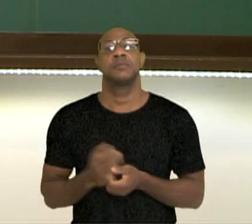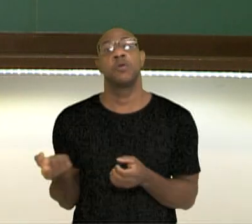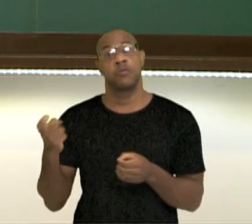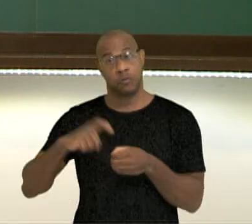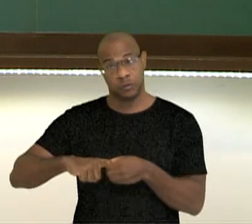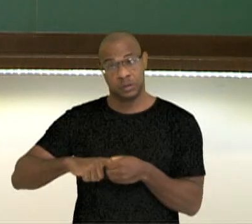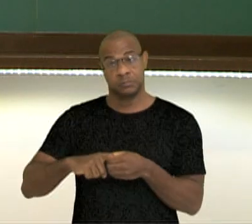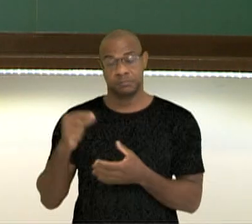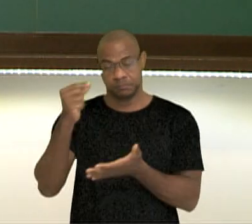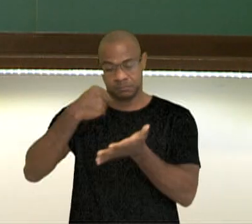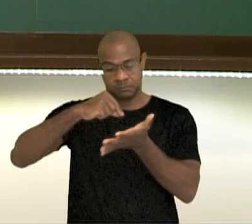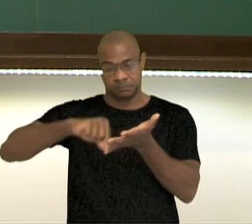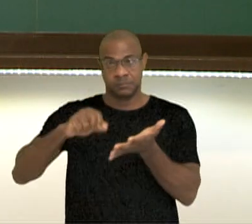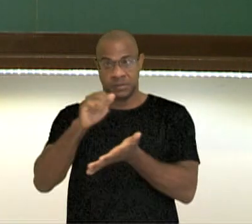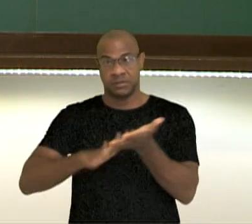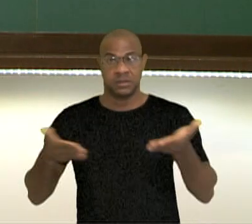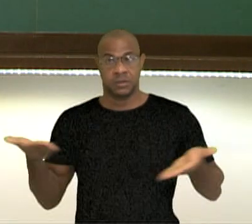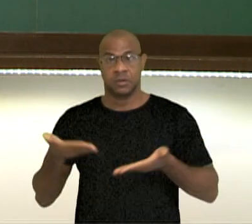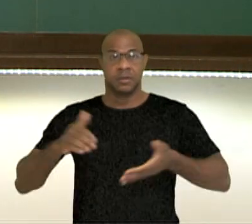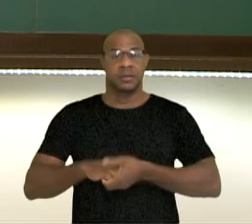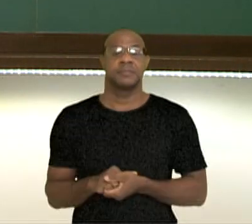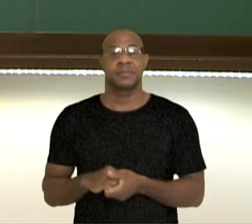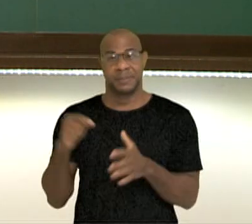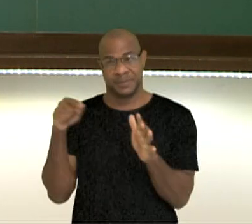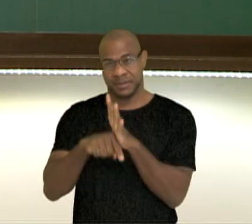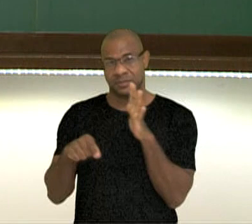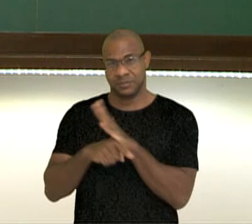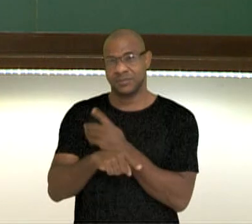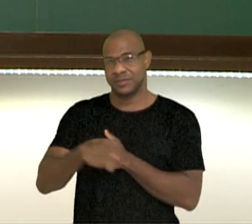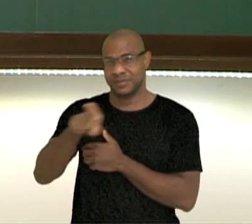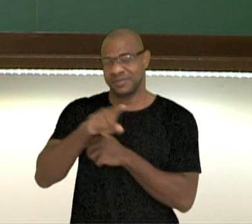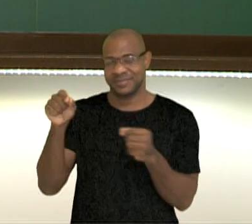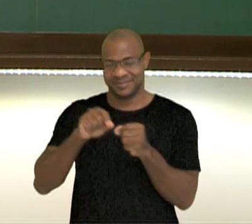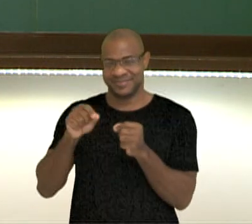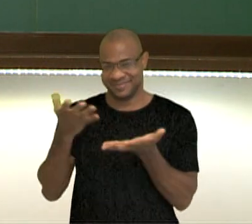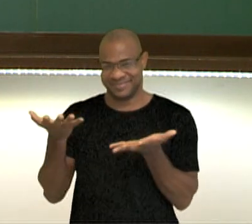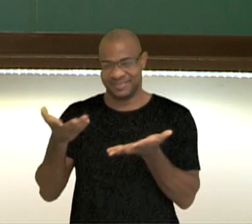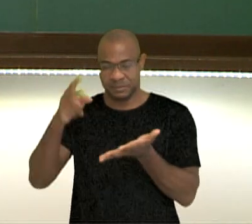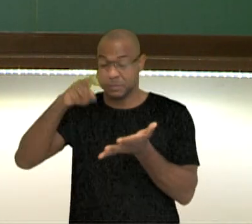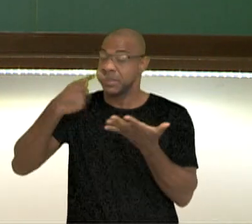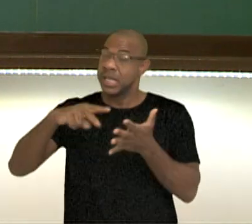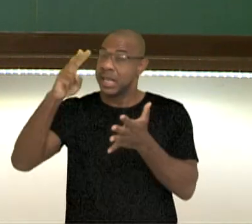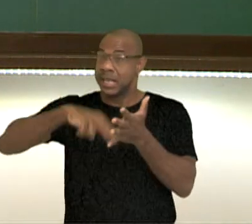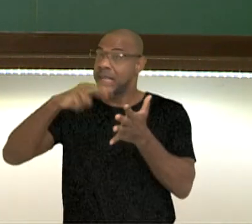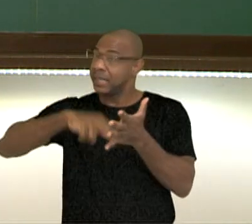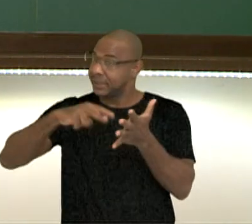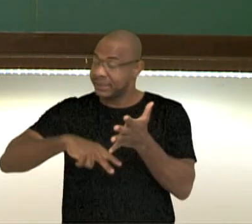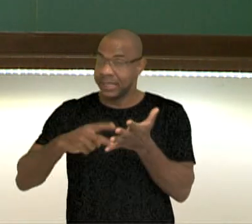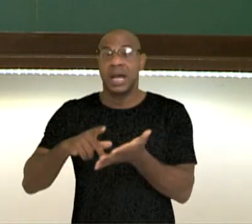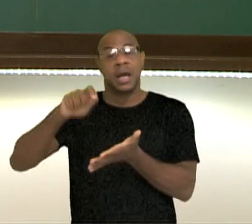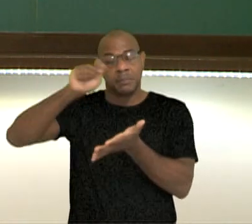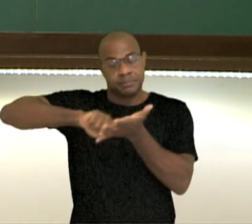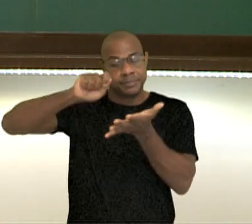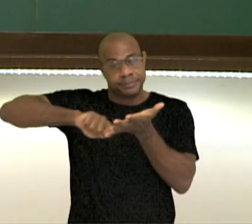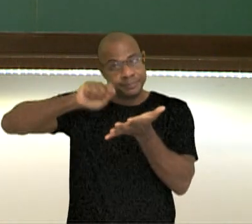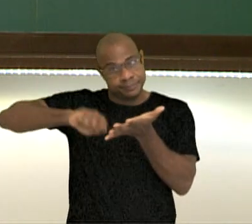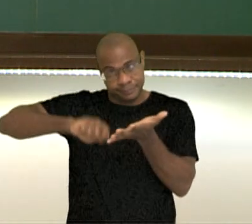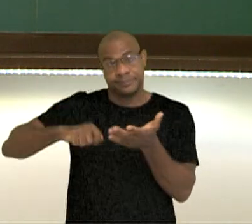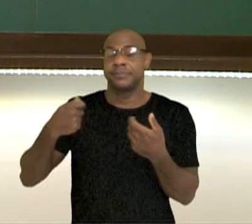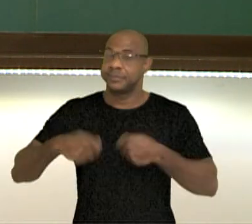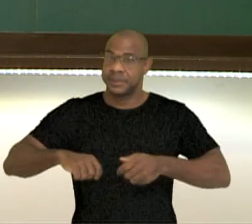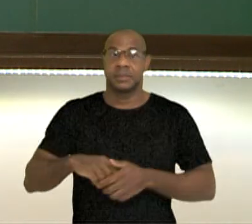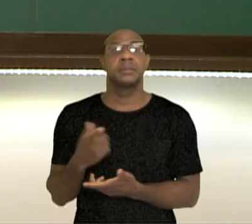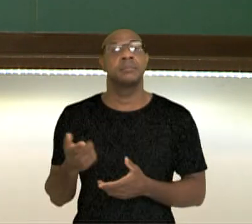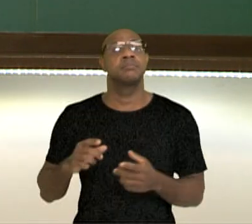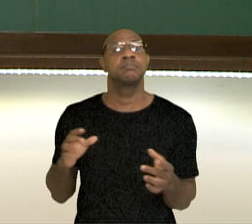Voltamos com a correção da nossa atividade. Ficou uma pergunta que vocês deveriam fazer a leitura, anotar no caderno a resposta, e ela tem a